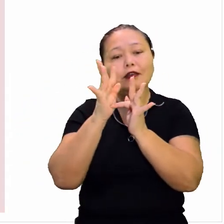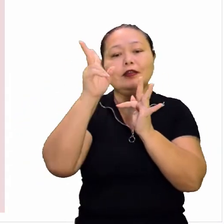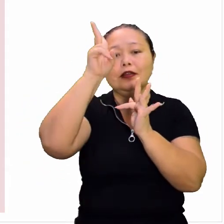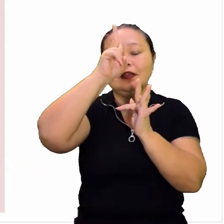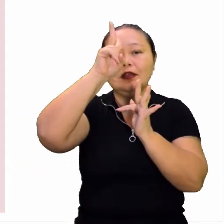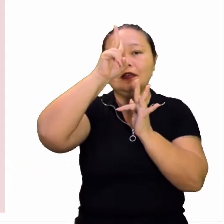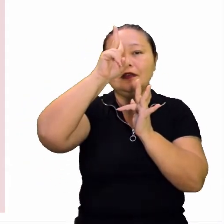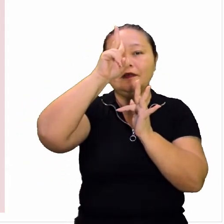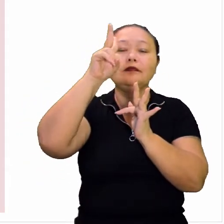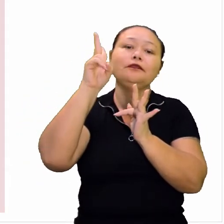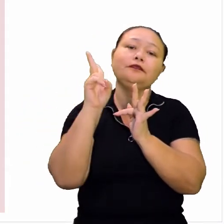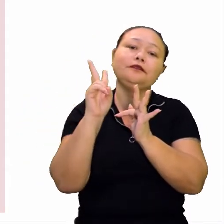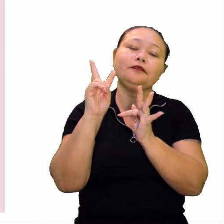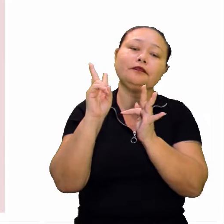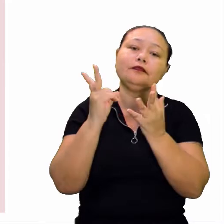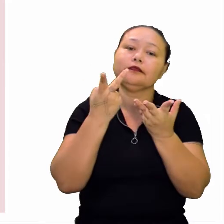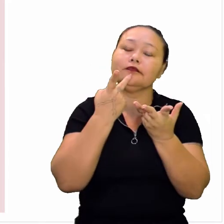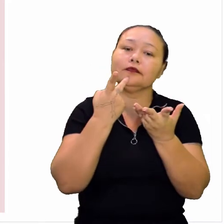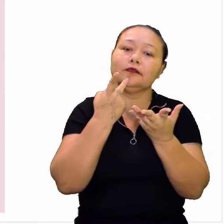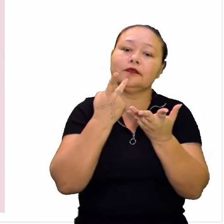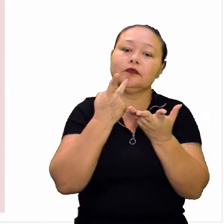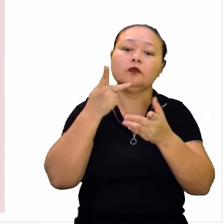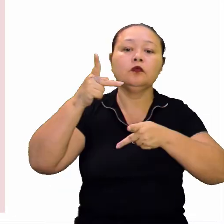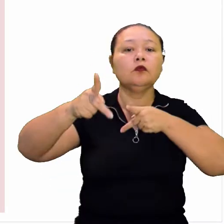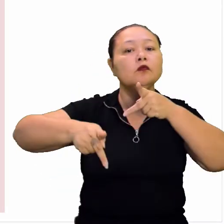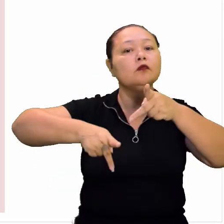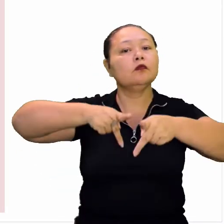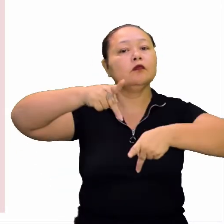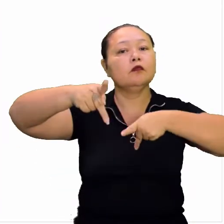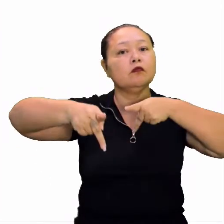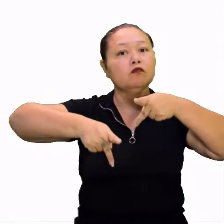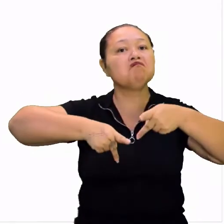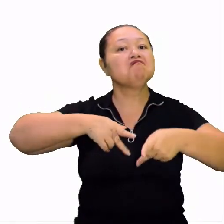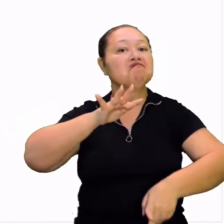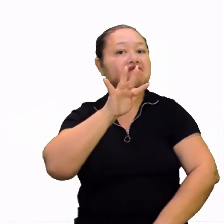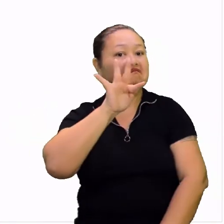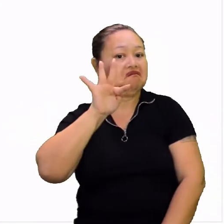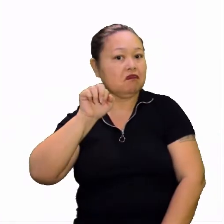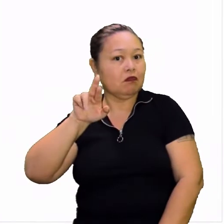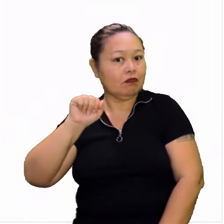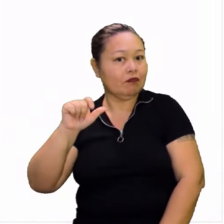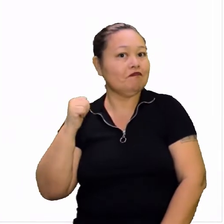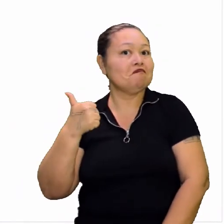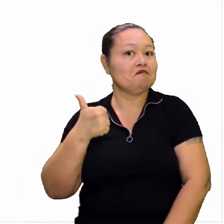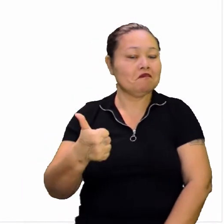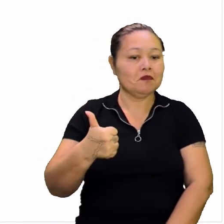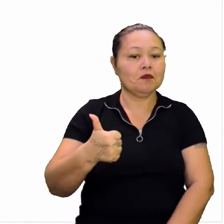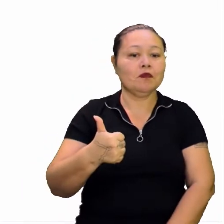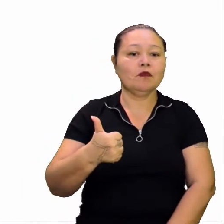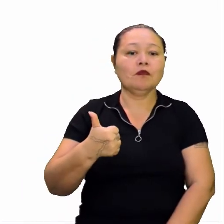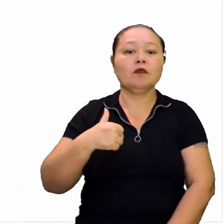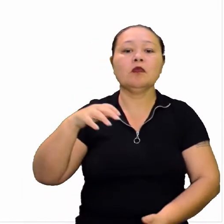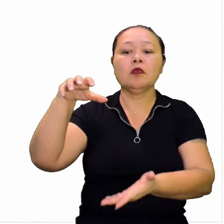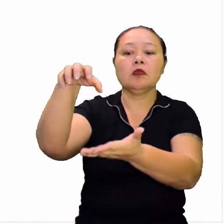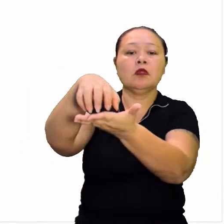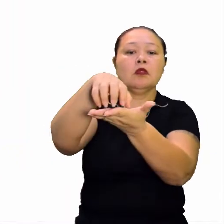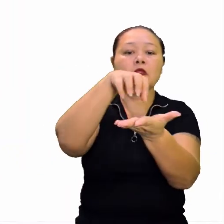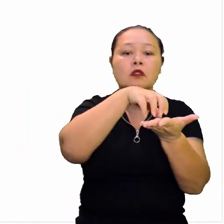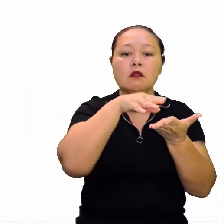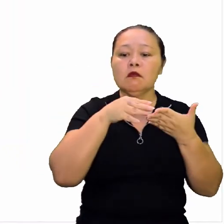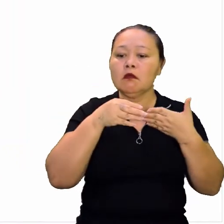lembrar e mencionar o povo. Eram fera. Olha aí. Colônias e